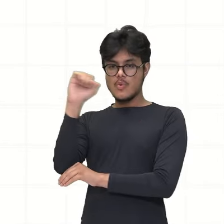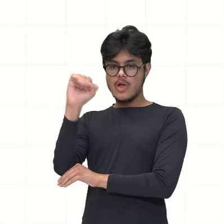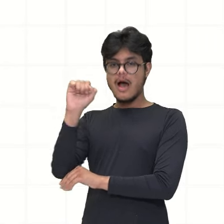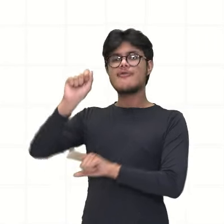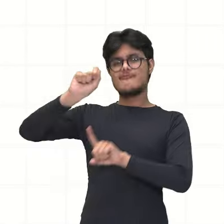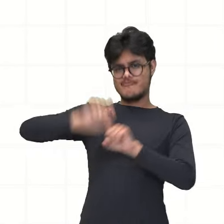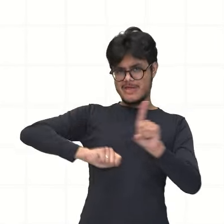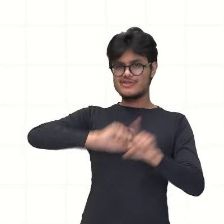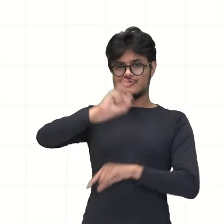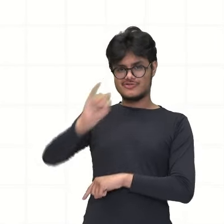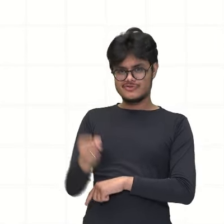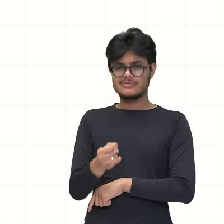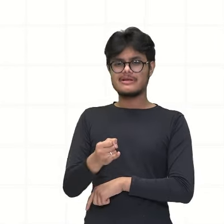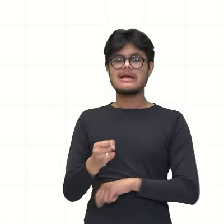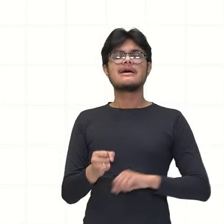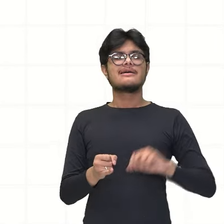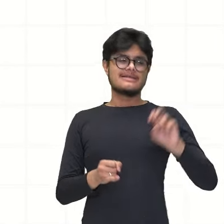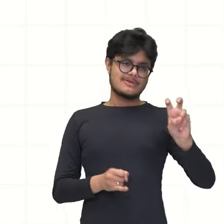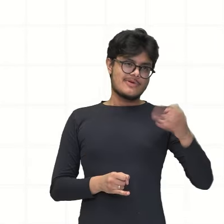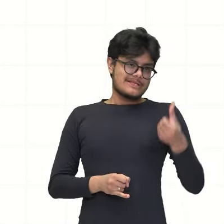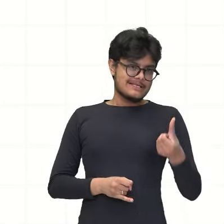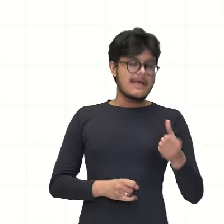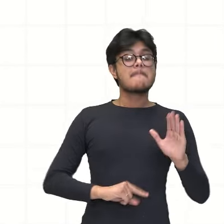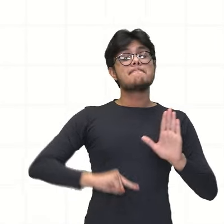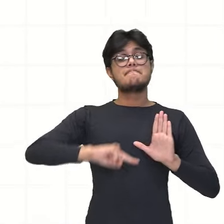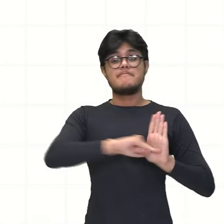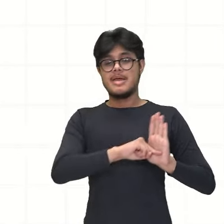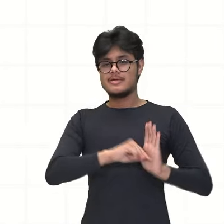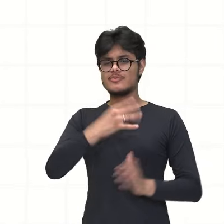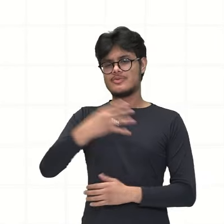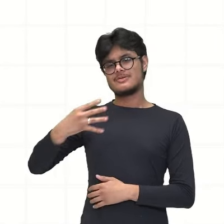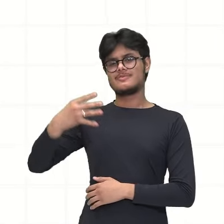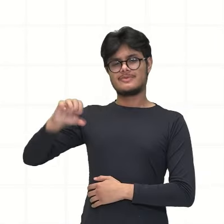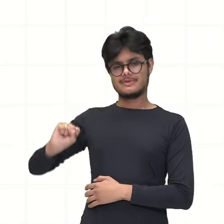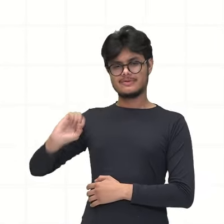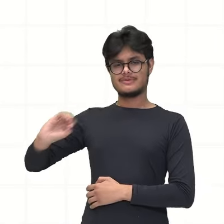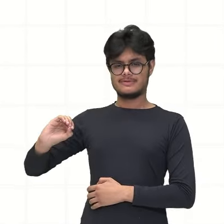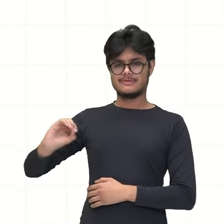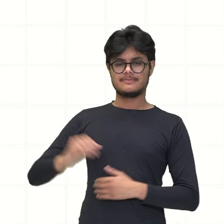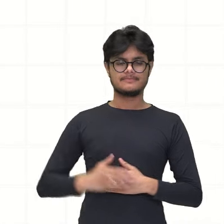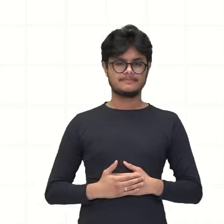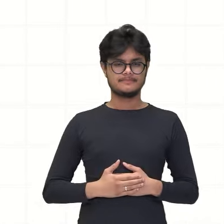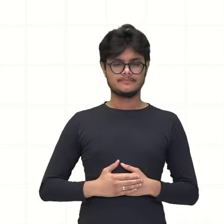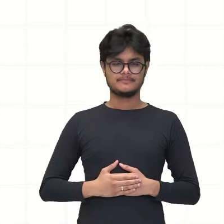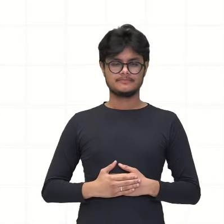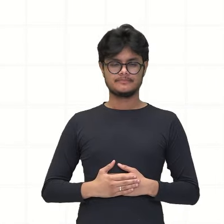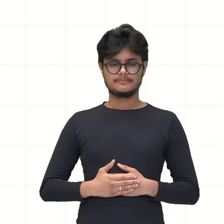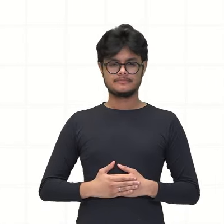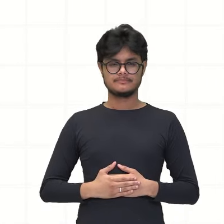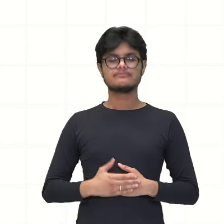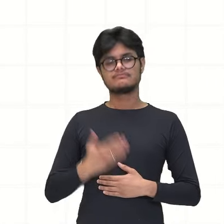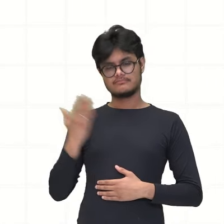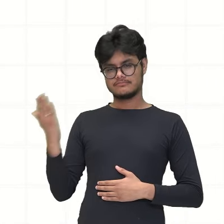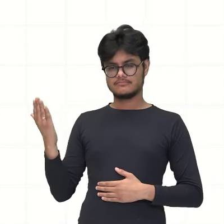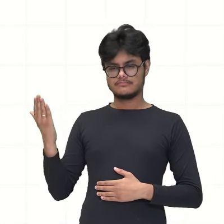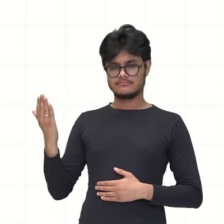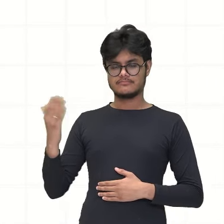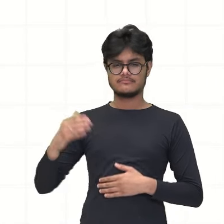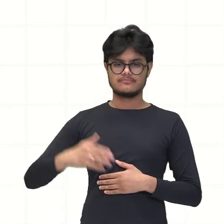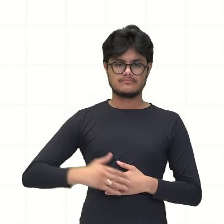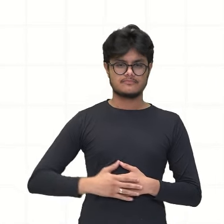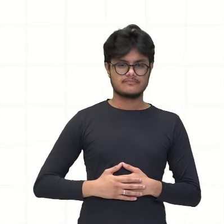valor original menos o valor da depreciação. Então, 56 mil